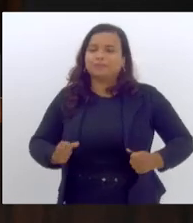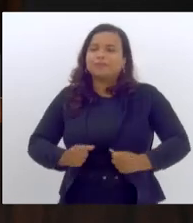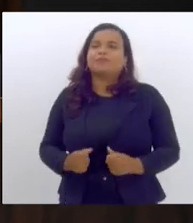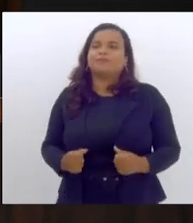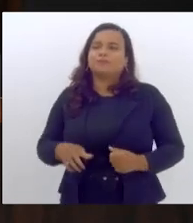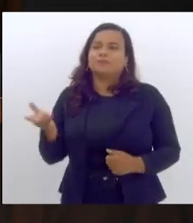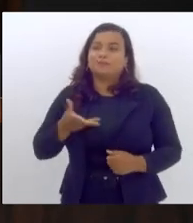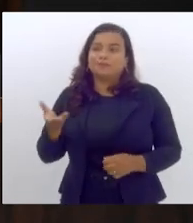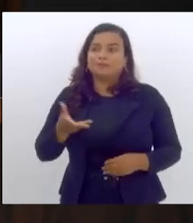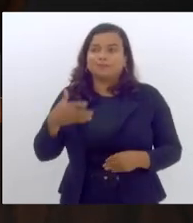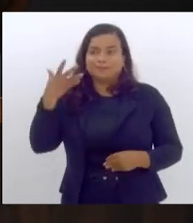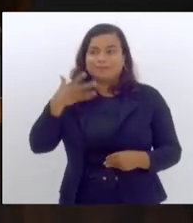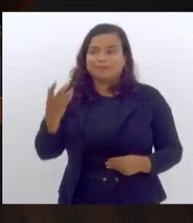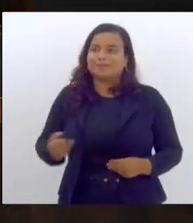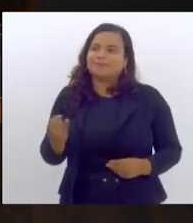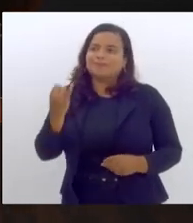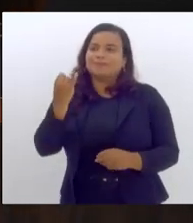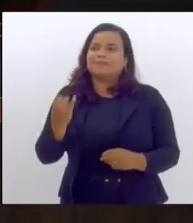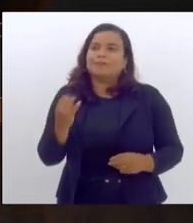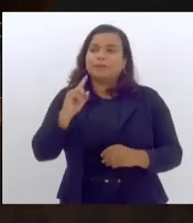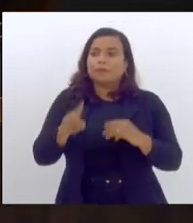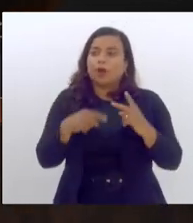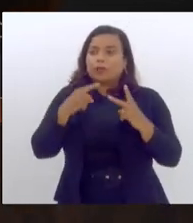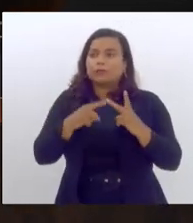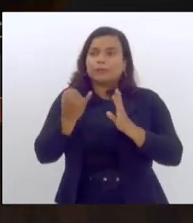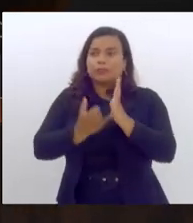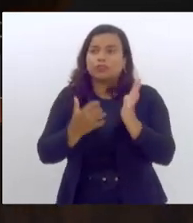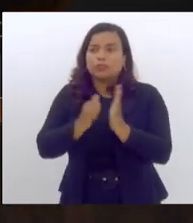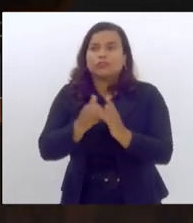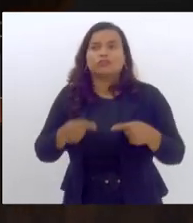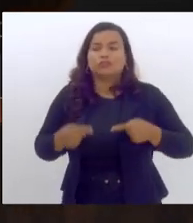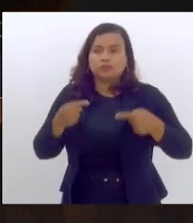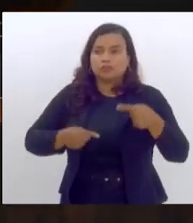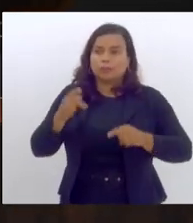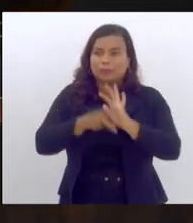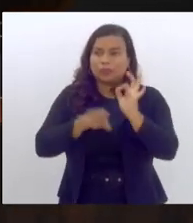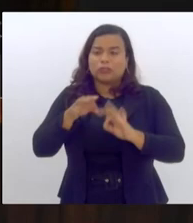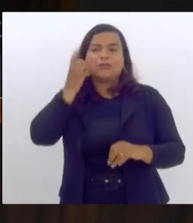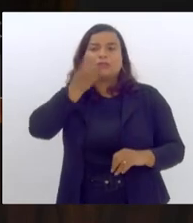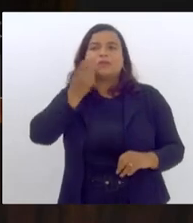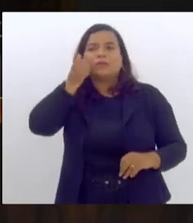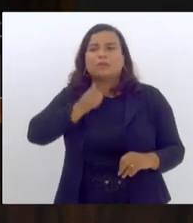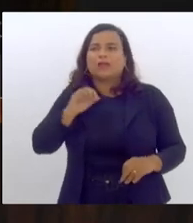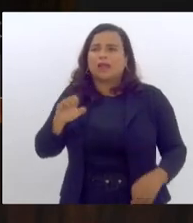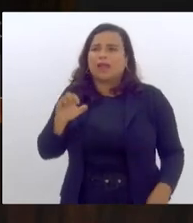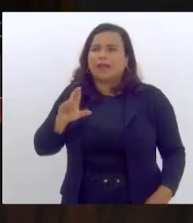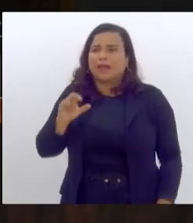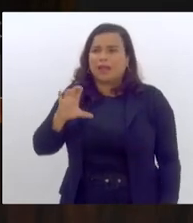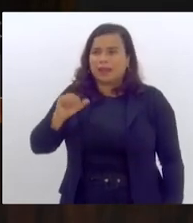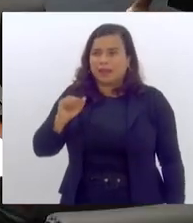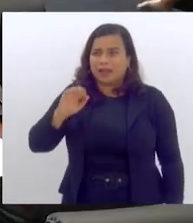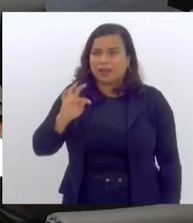sessão. Próxima inscrita para discutir o projeto, deputada Élica Takimoto.